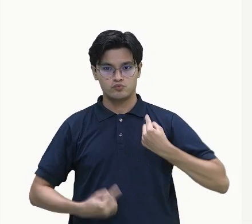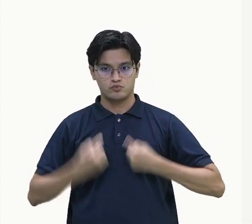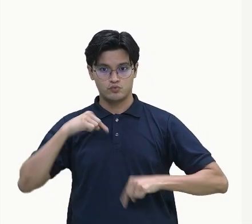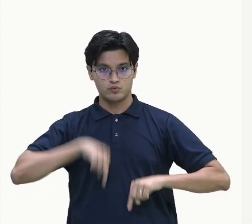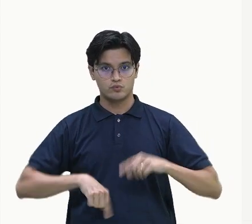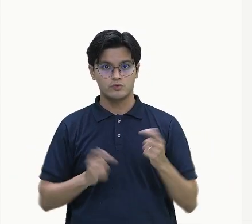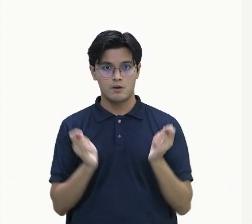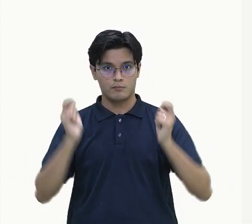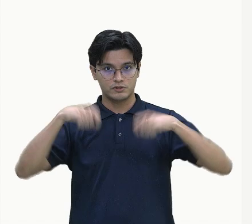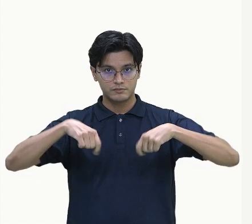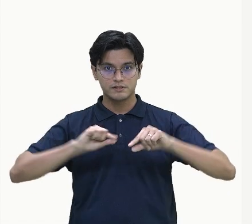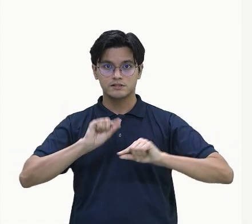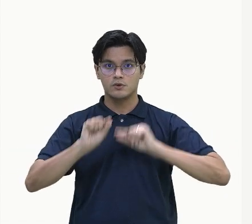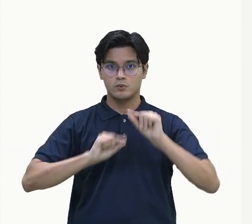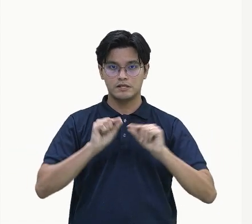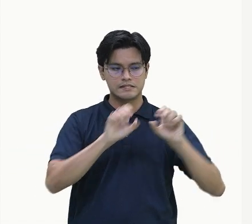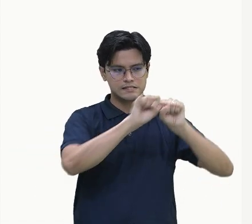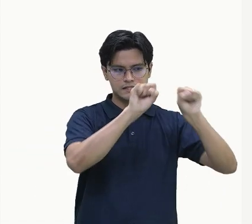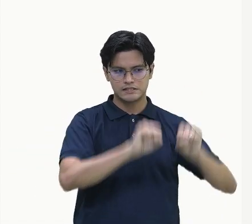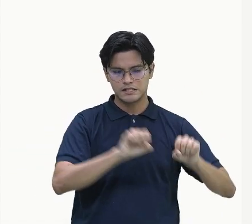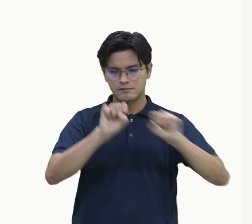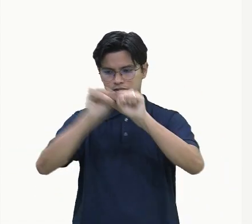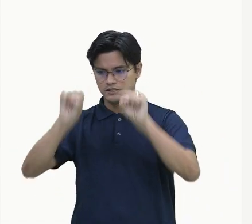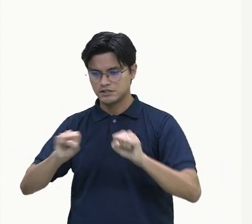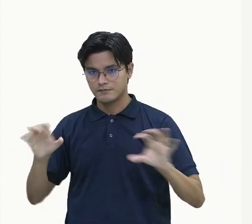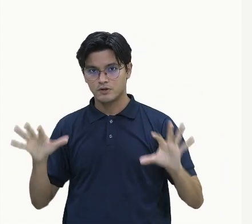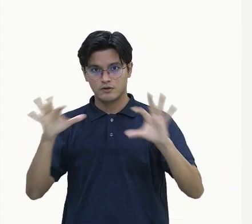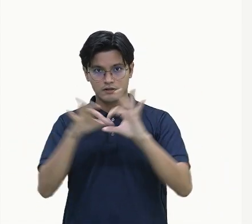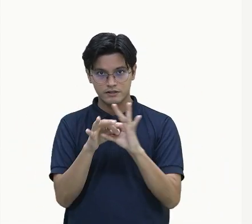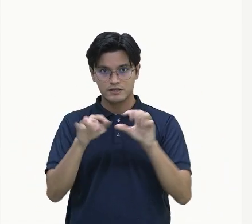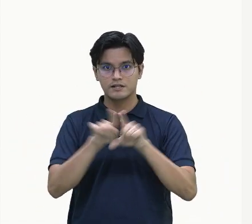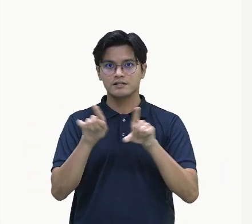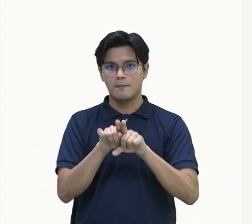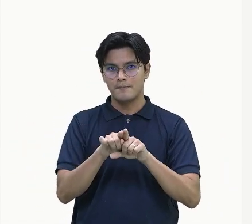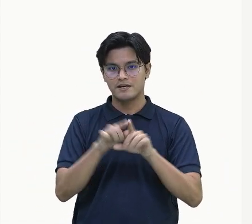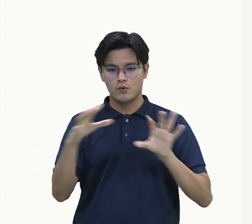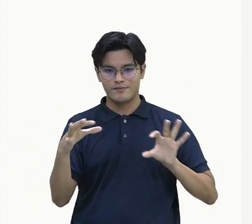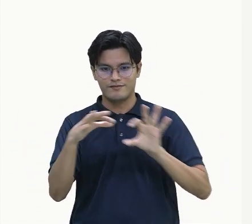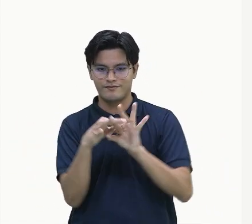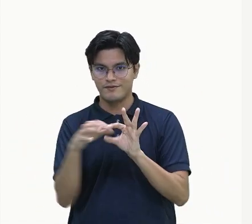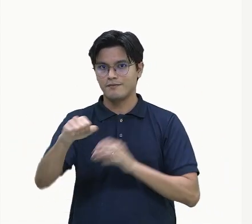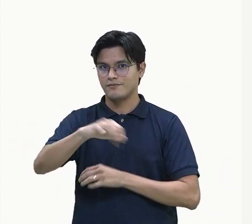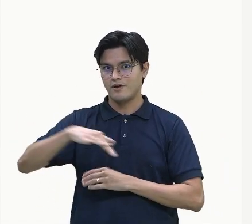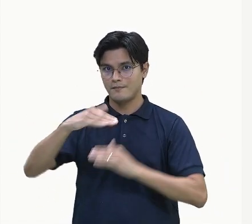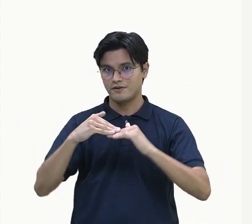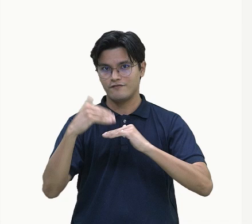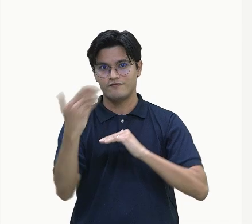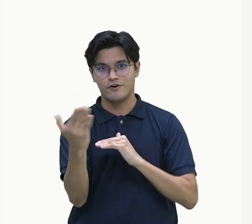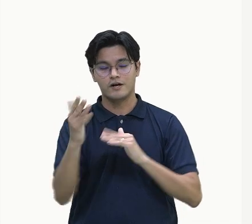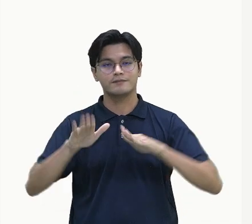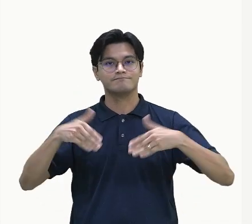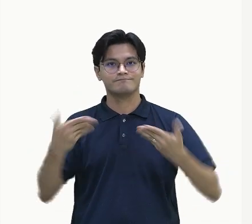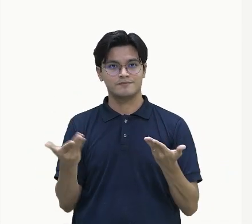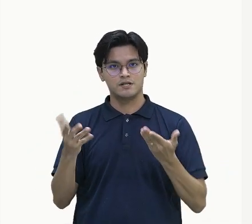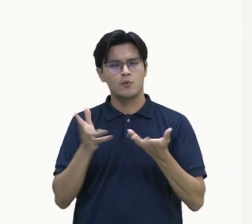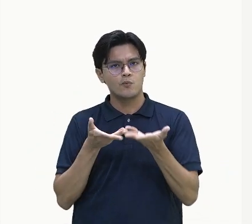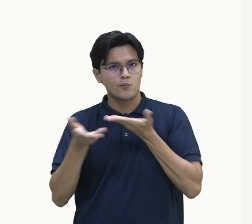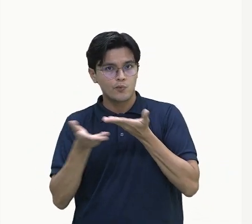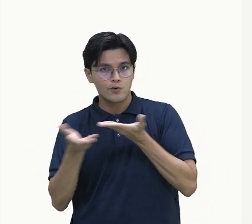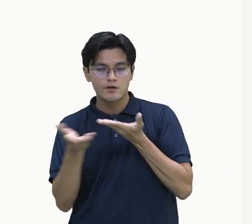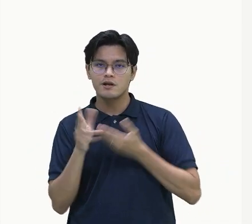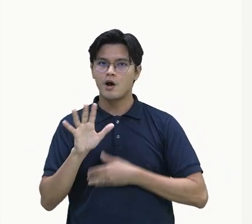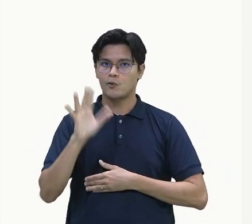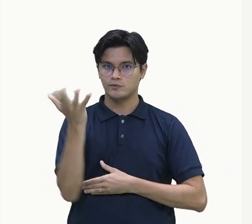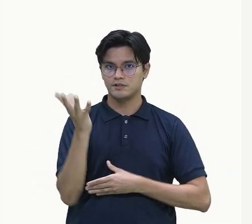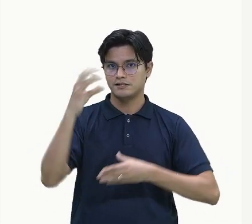diferentes sistemas e com o ambiente externo também. Então, essa comunicação aí vai ocorrer no sistema